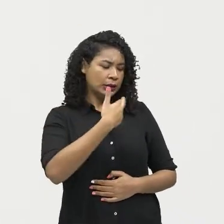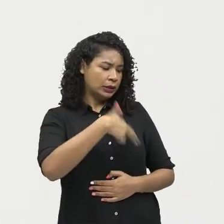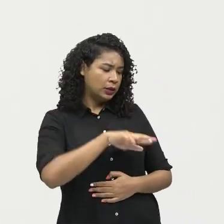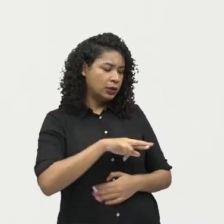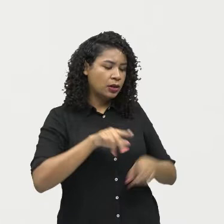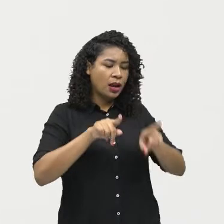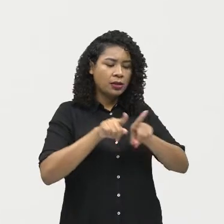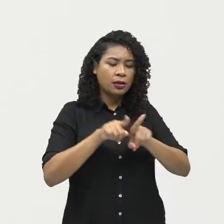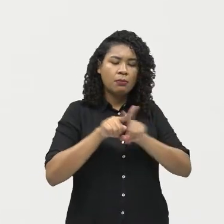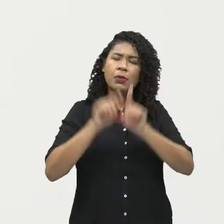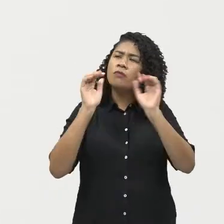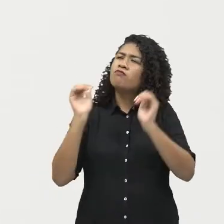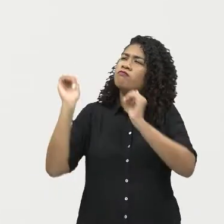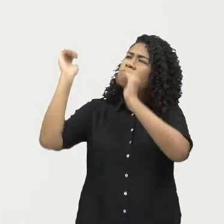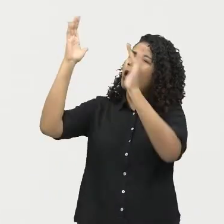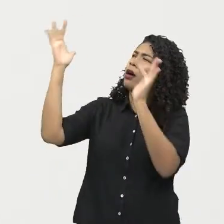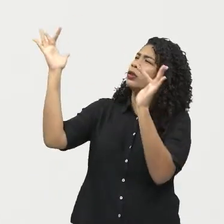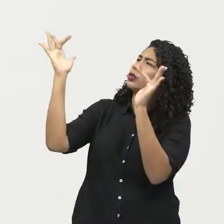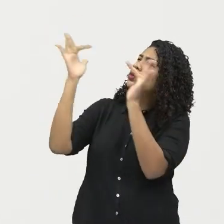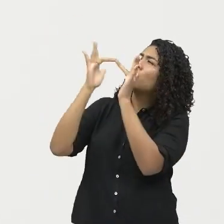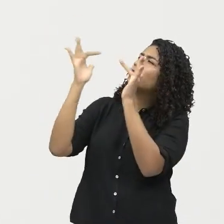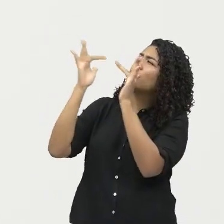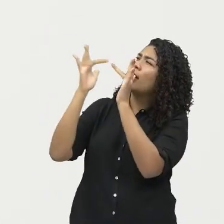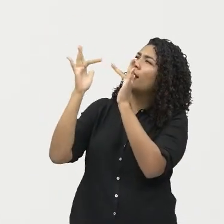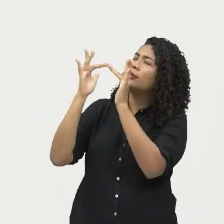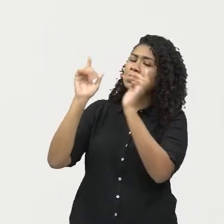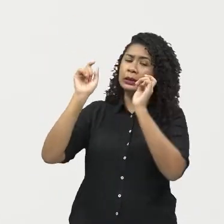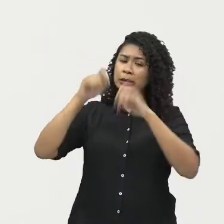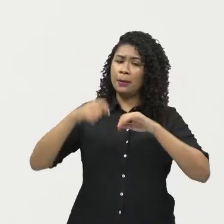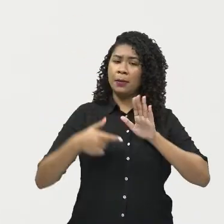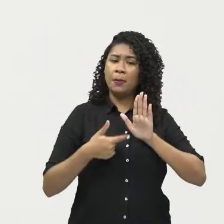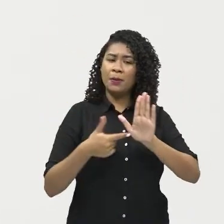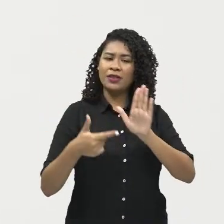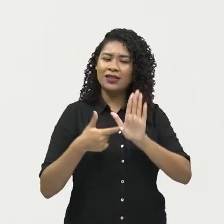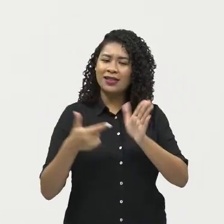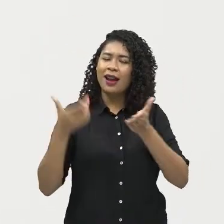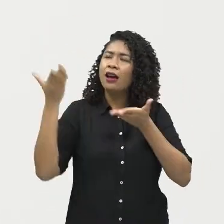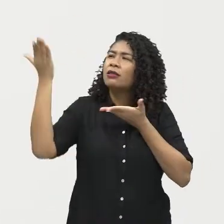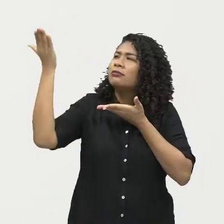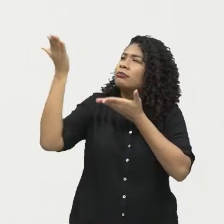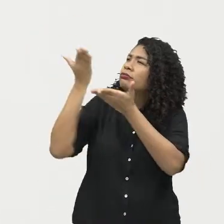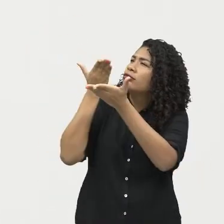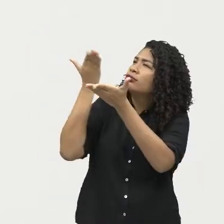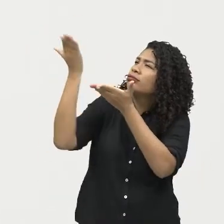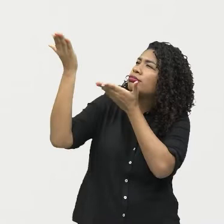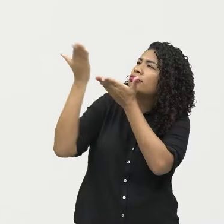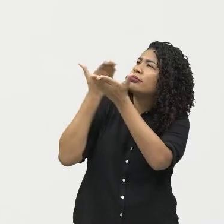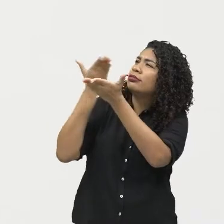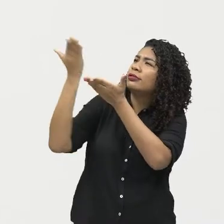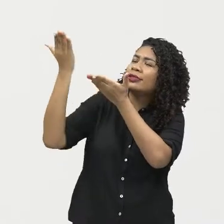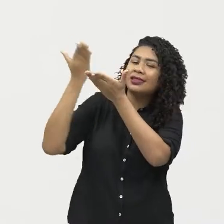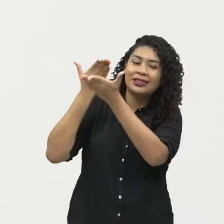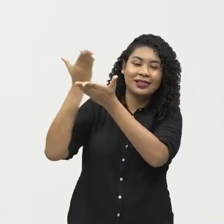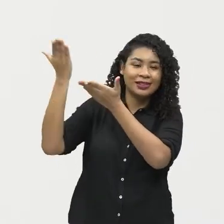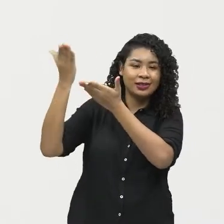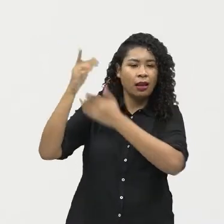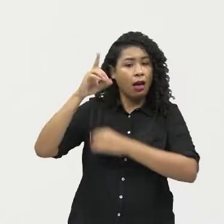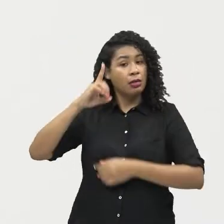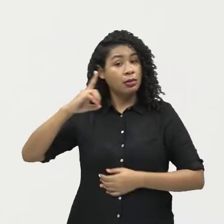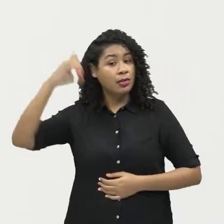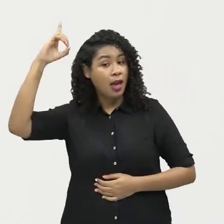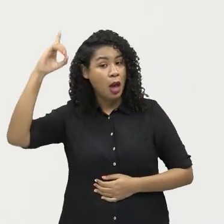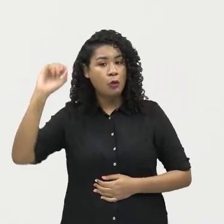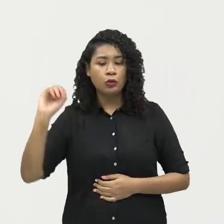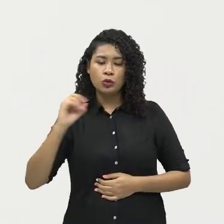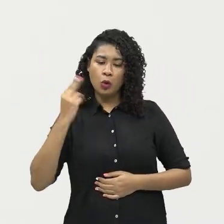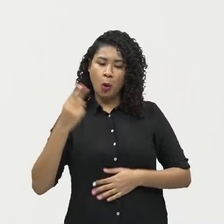ele demonstra a relação das pessoas, dos povos, das etnias com o transcendente, né? Com Deus, os deuses.